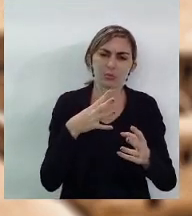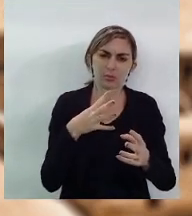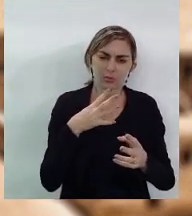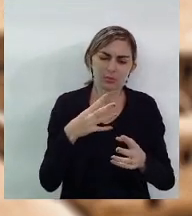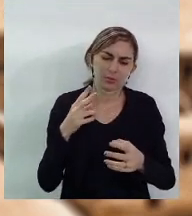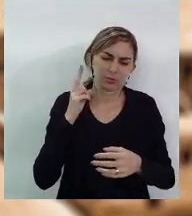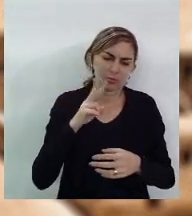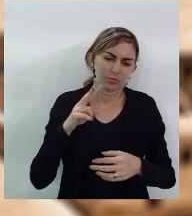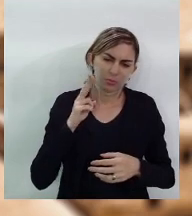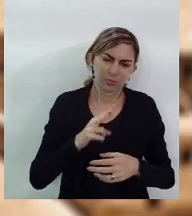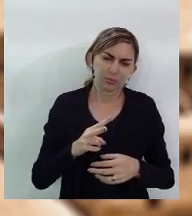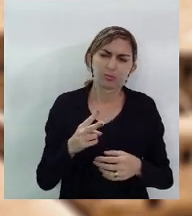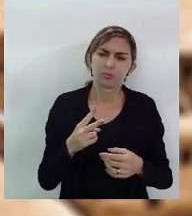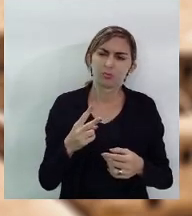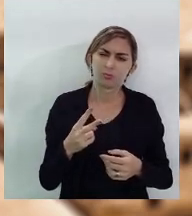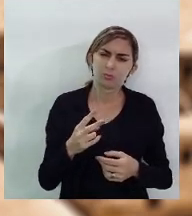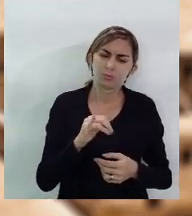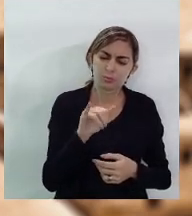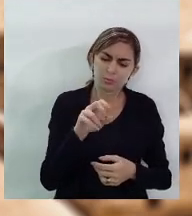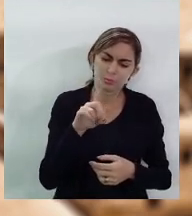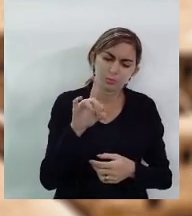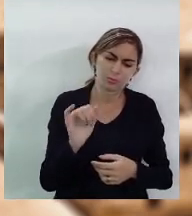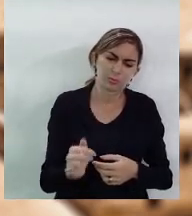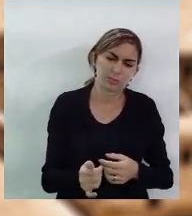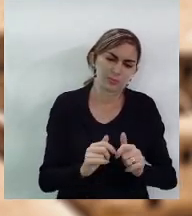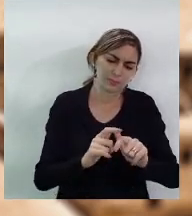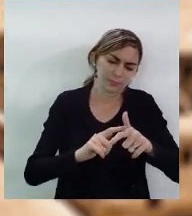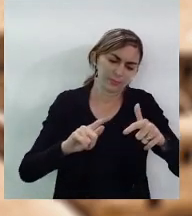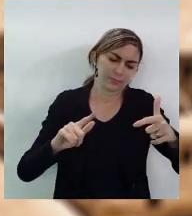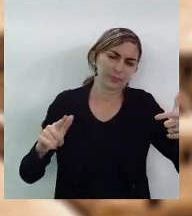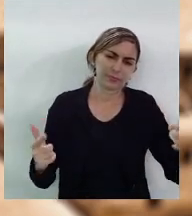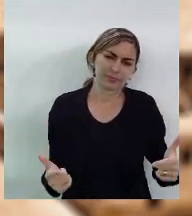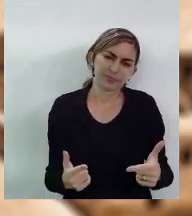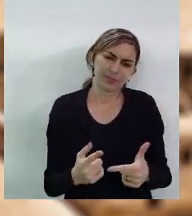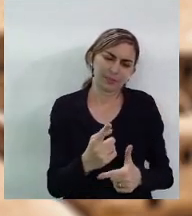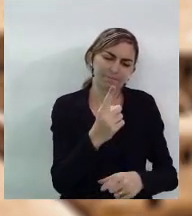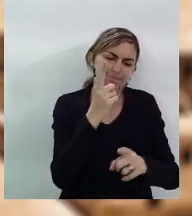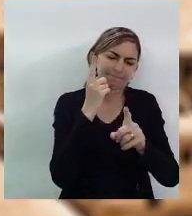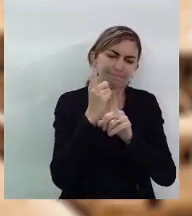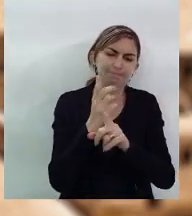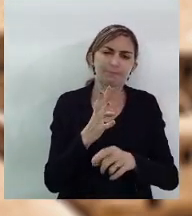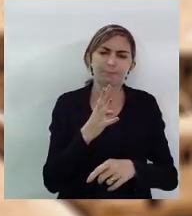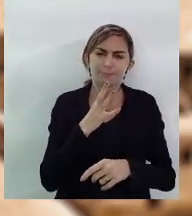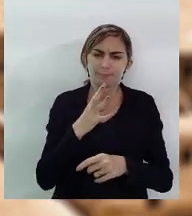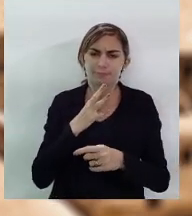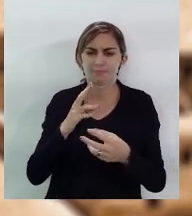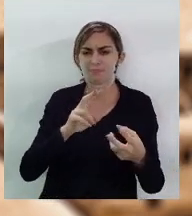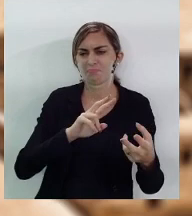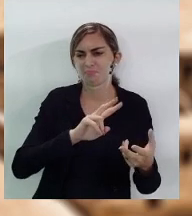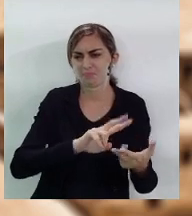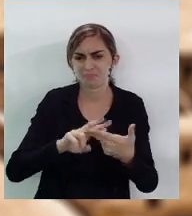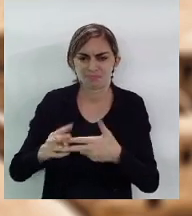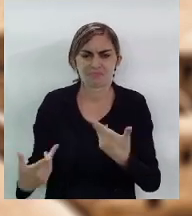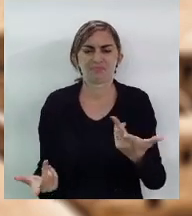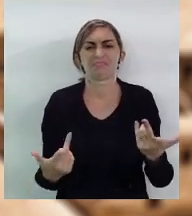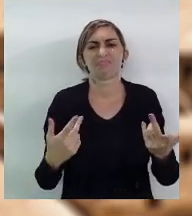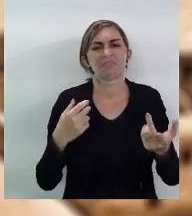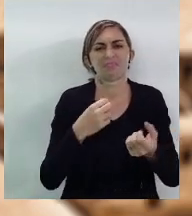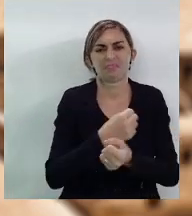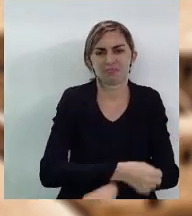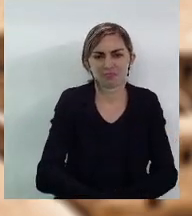a história dos judeus é muito grande. Vocês vão conhecer exílios,